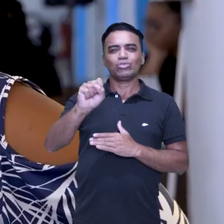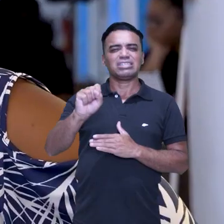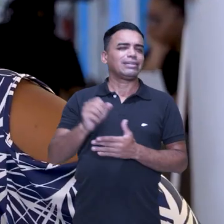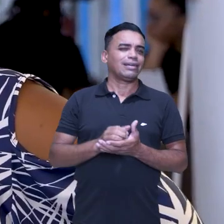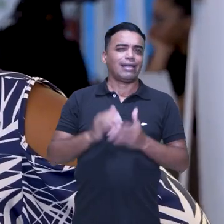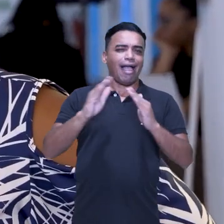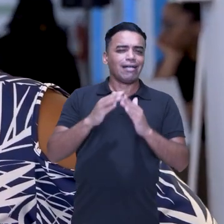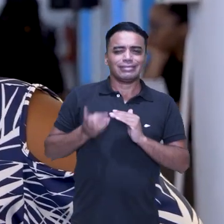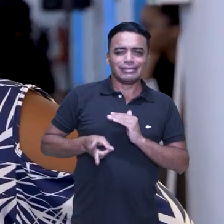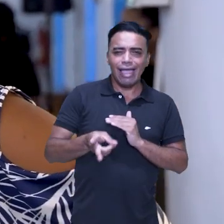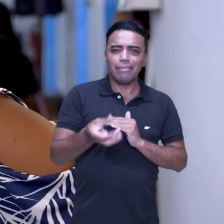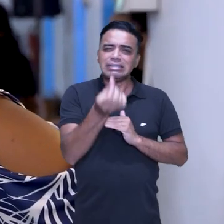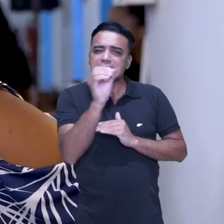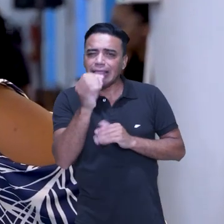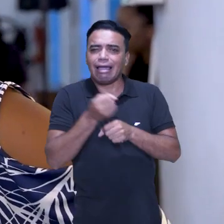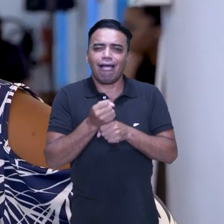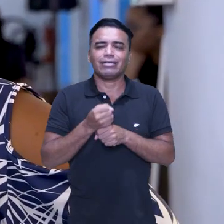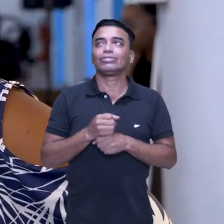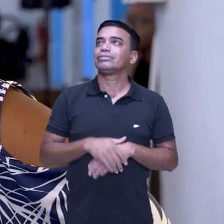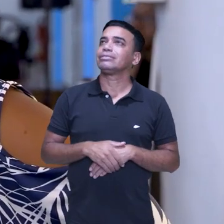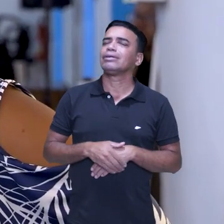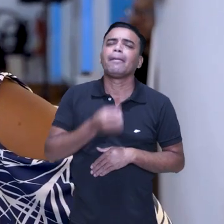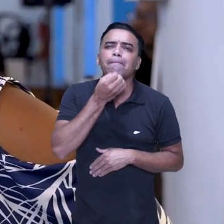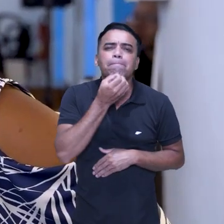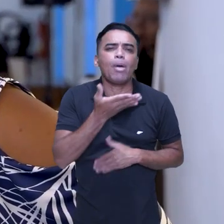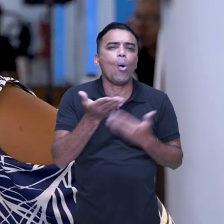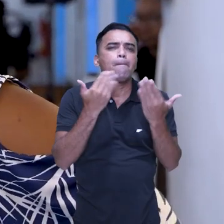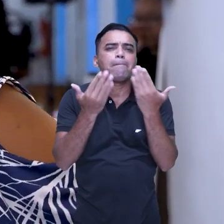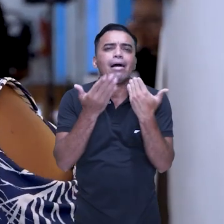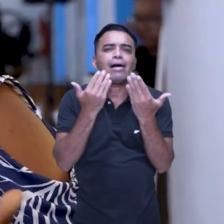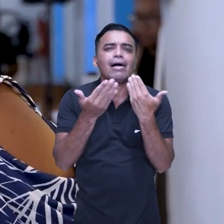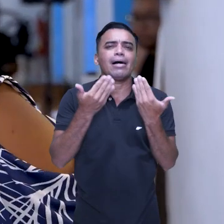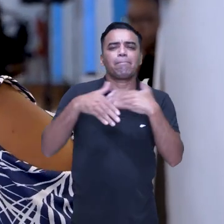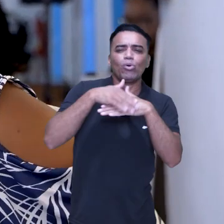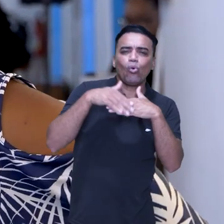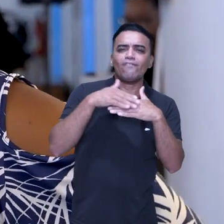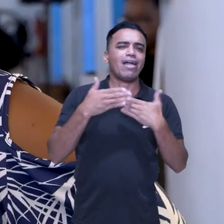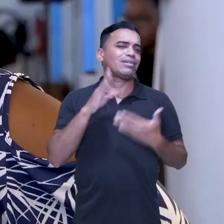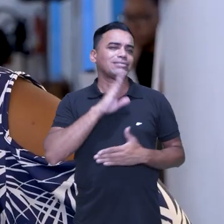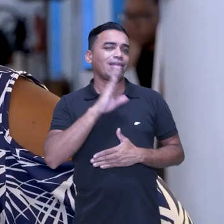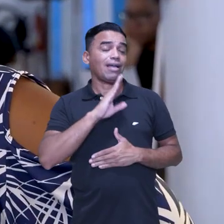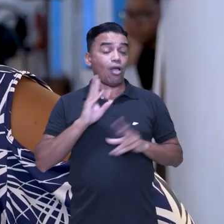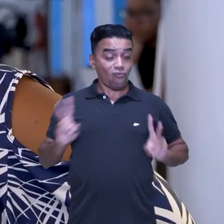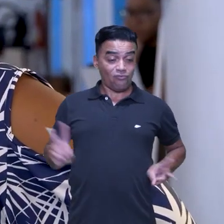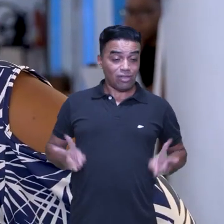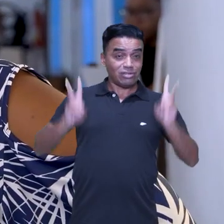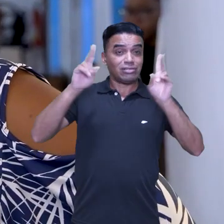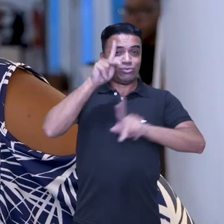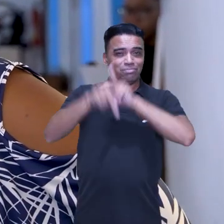aí pelo Sempre um Papo. Que papo legal, que papo gostoso, na valorização do negro principalmente,